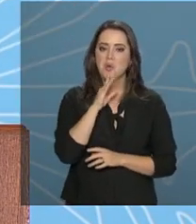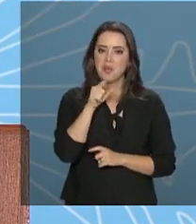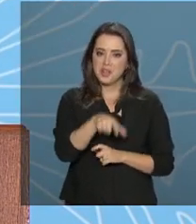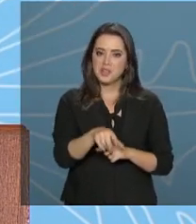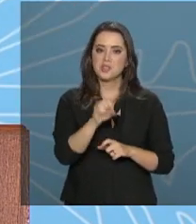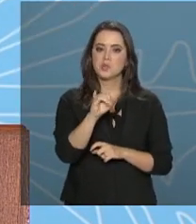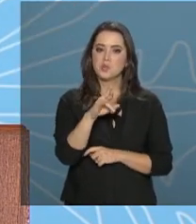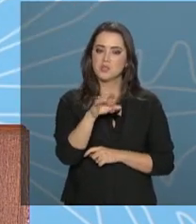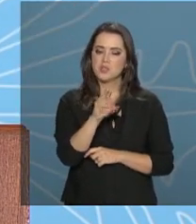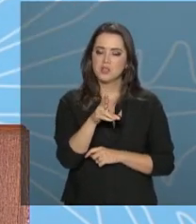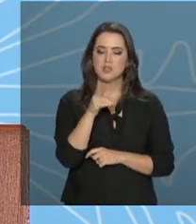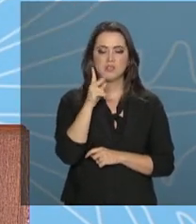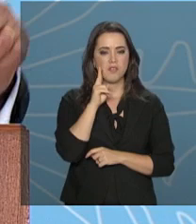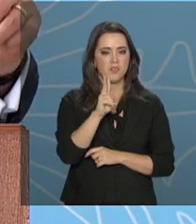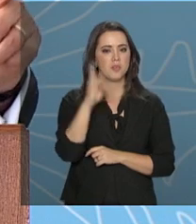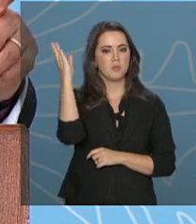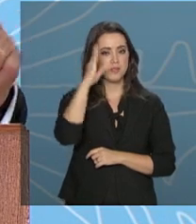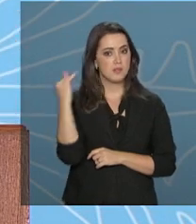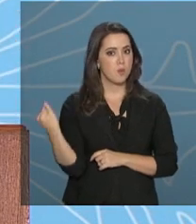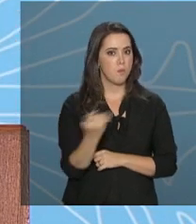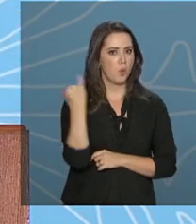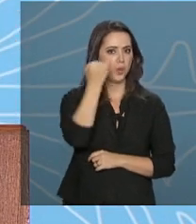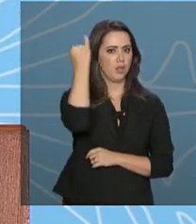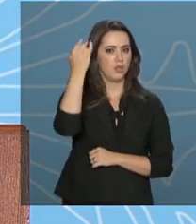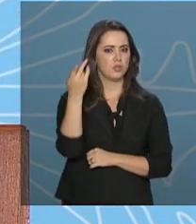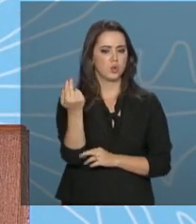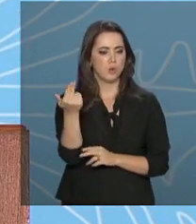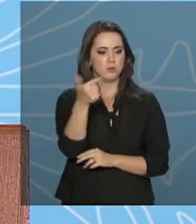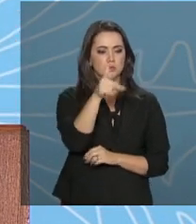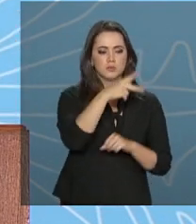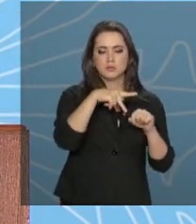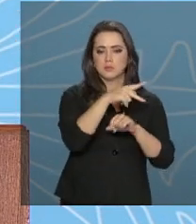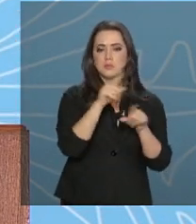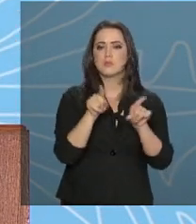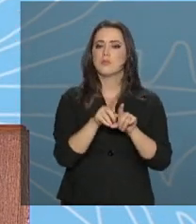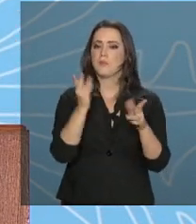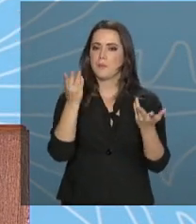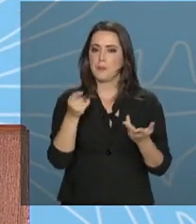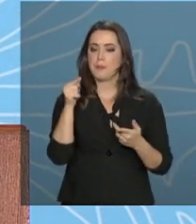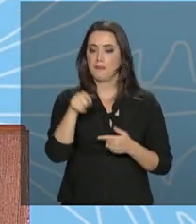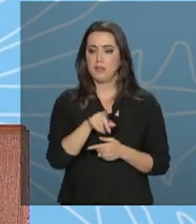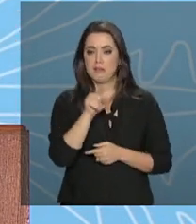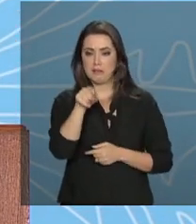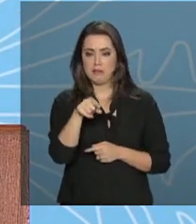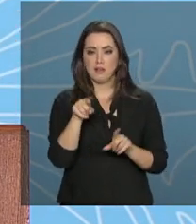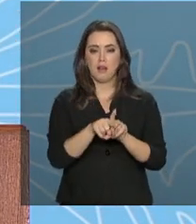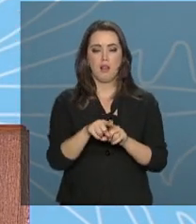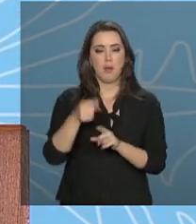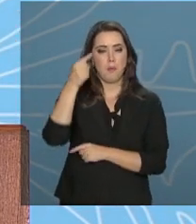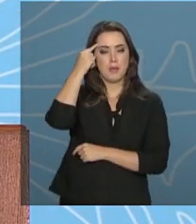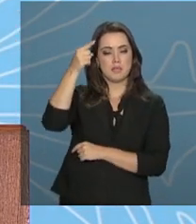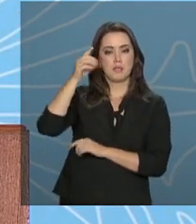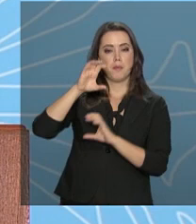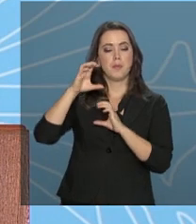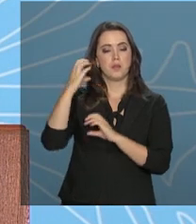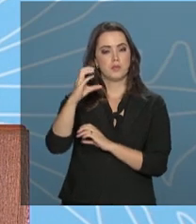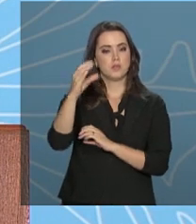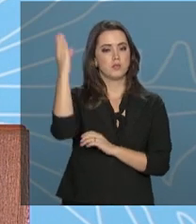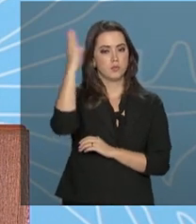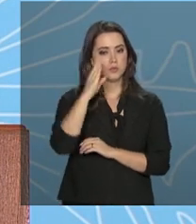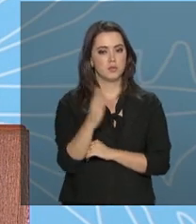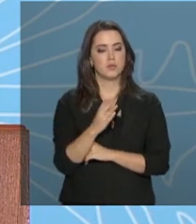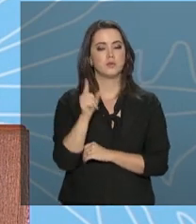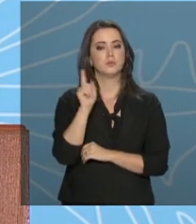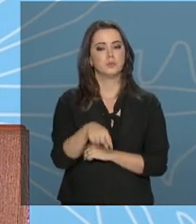lado das grandes missões do mundo. E lá, como aqui, está presente o pensamento científico brasileiro. É o